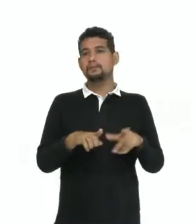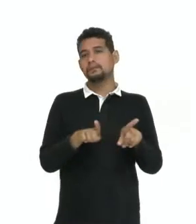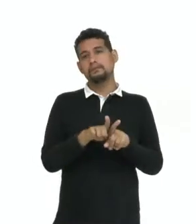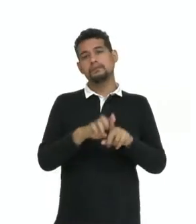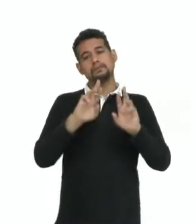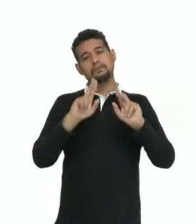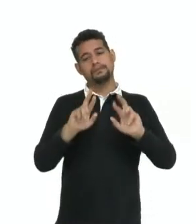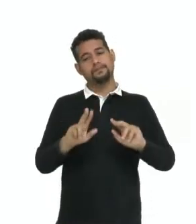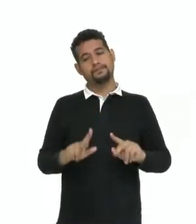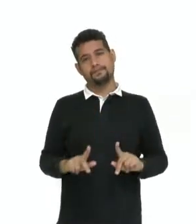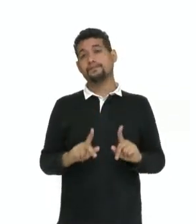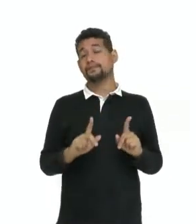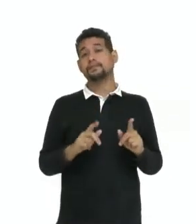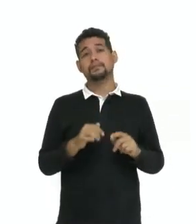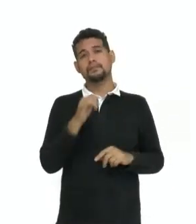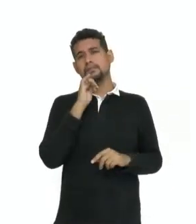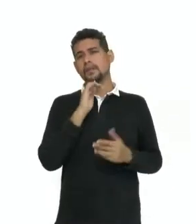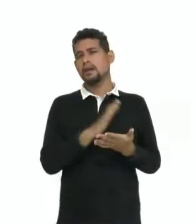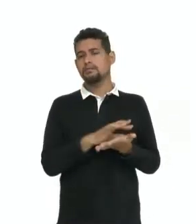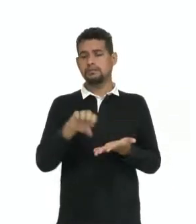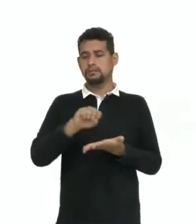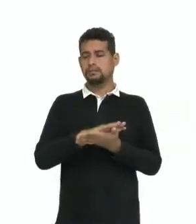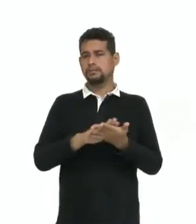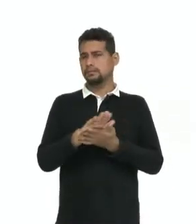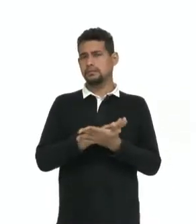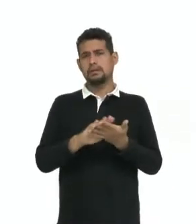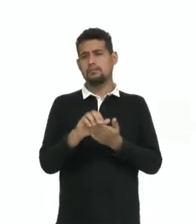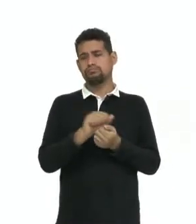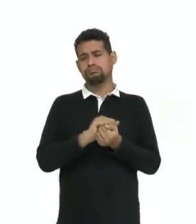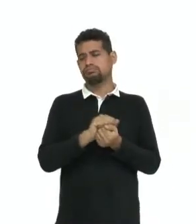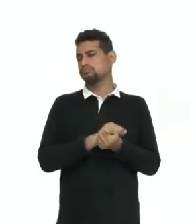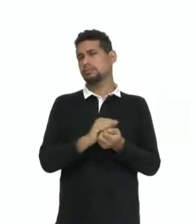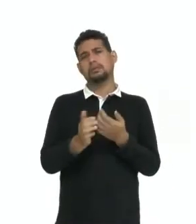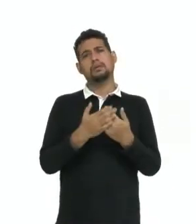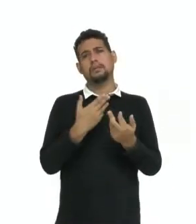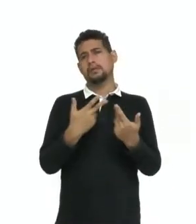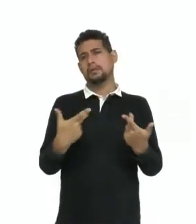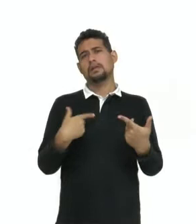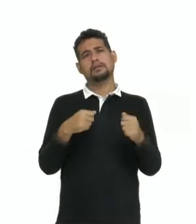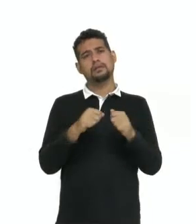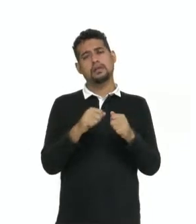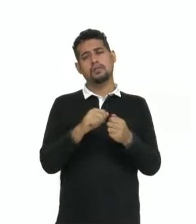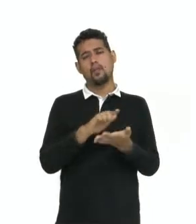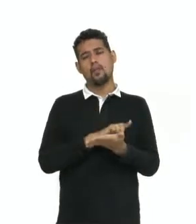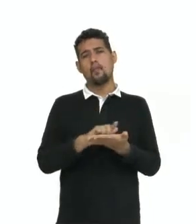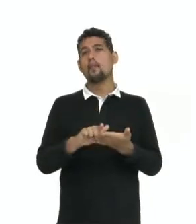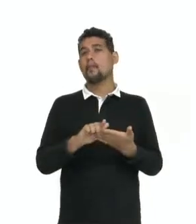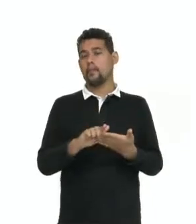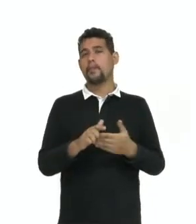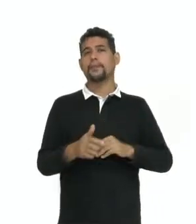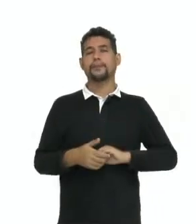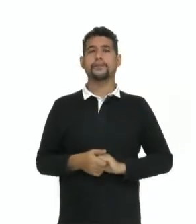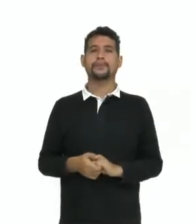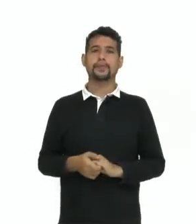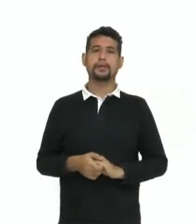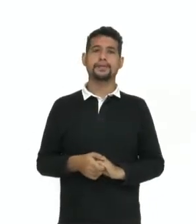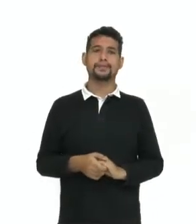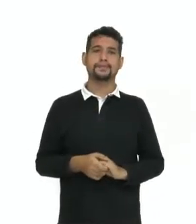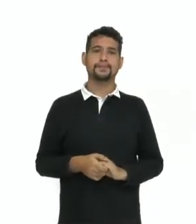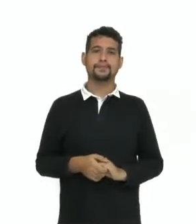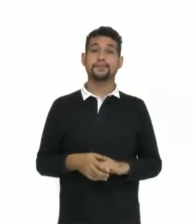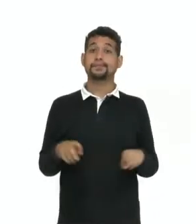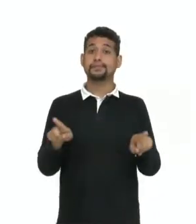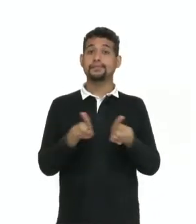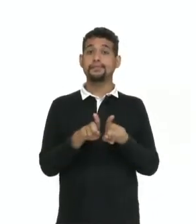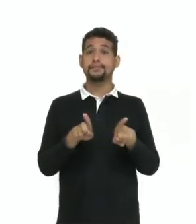ser também um detergente, um sabonete, como possibilidade de fazer a higienização das mãos. E, claro, a